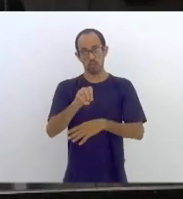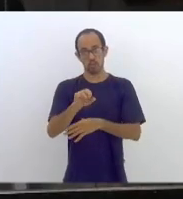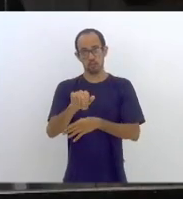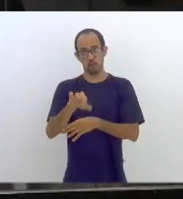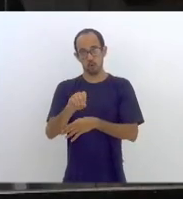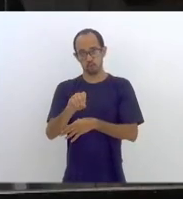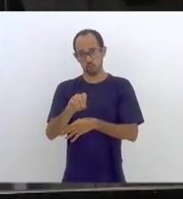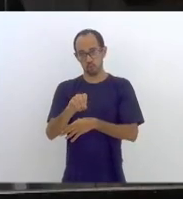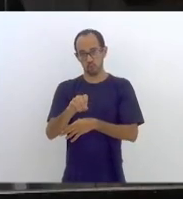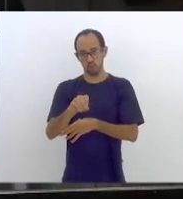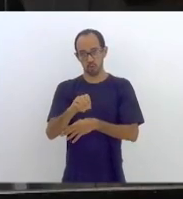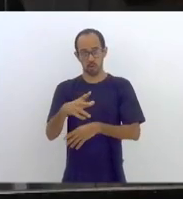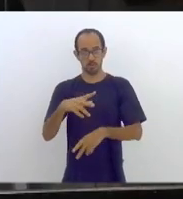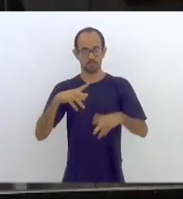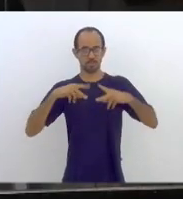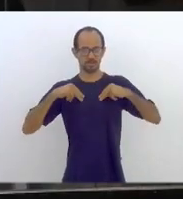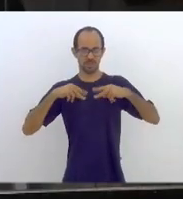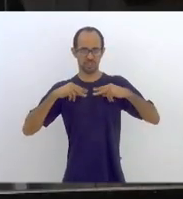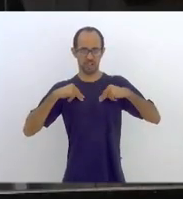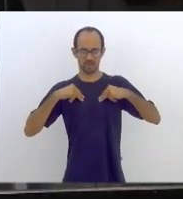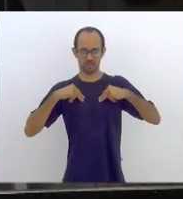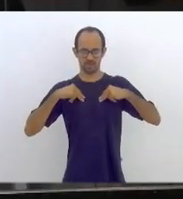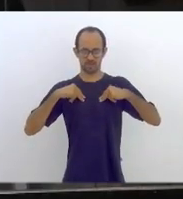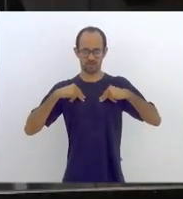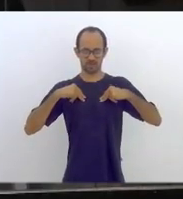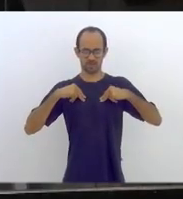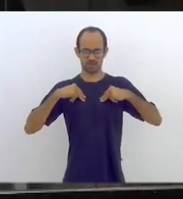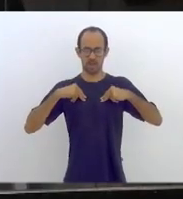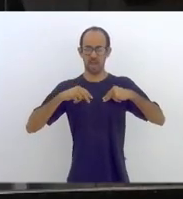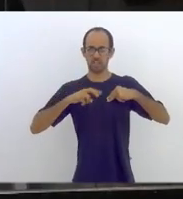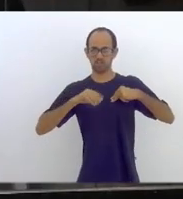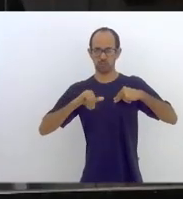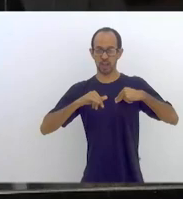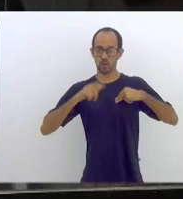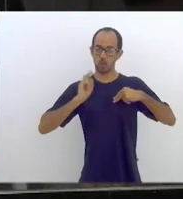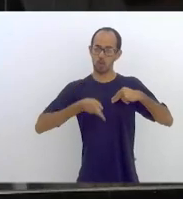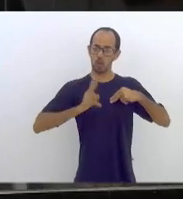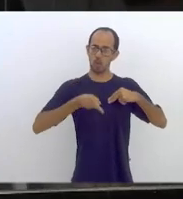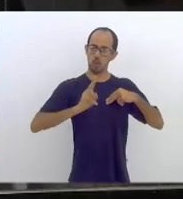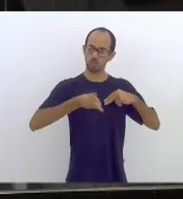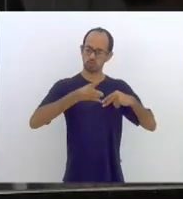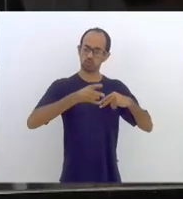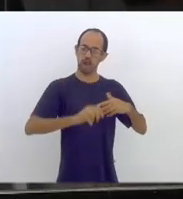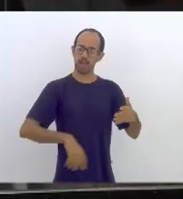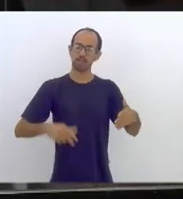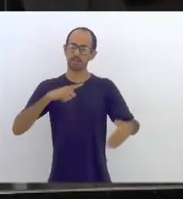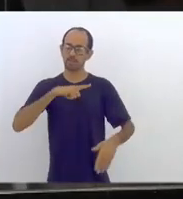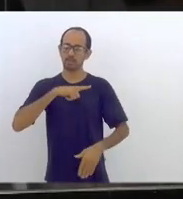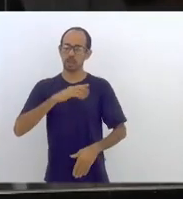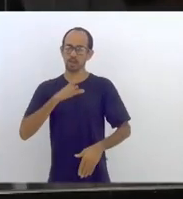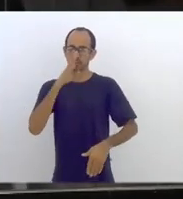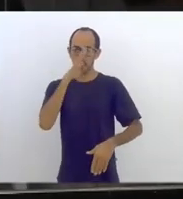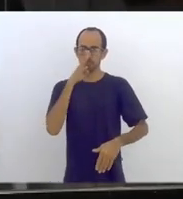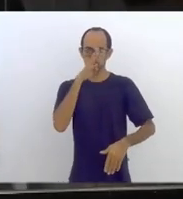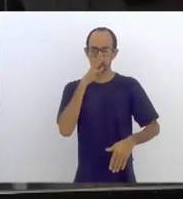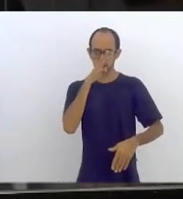disso vamos continuar tendo esse absurdo institucional no nosso país